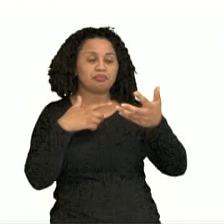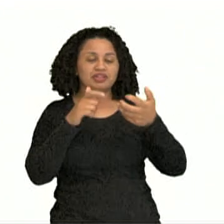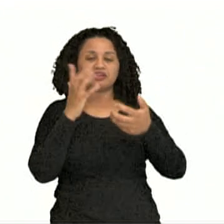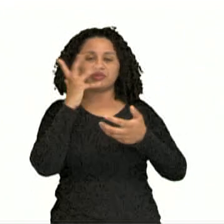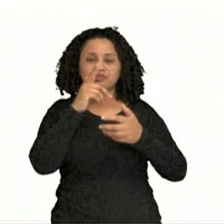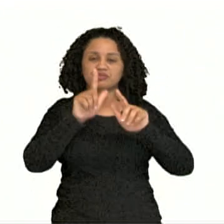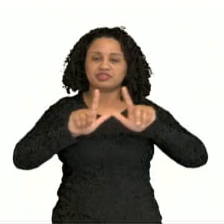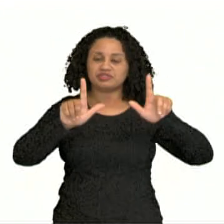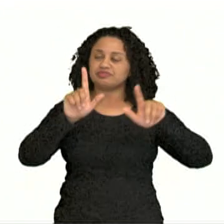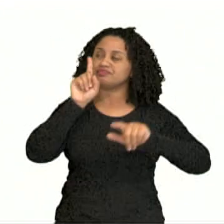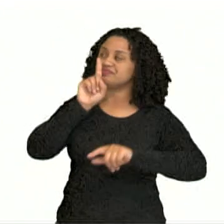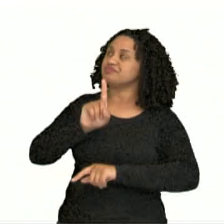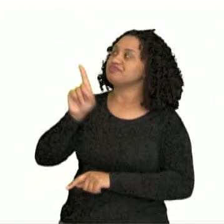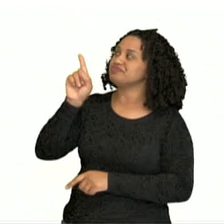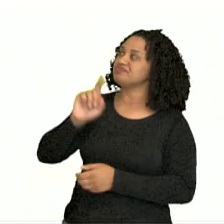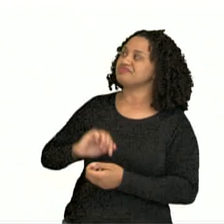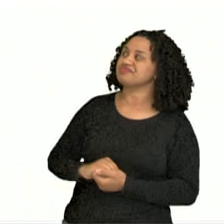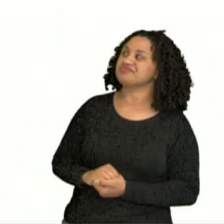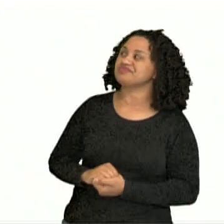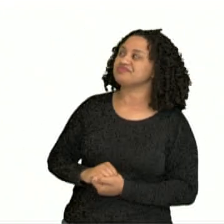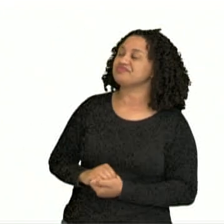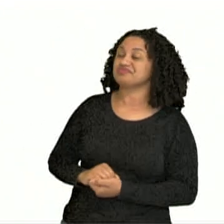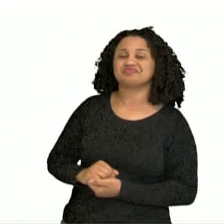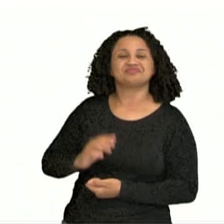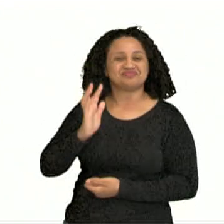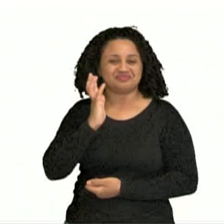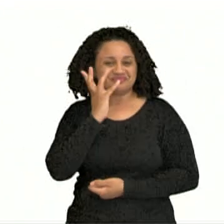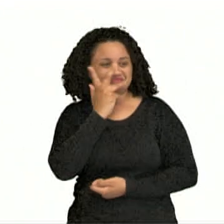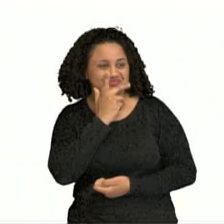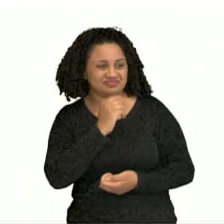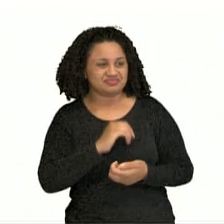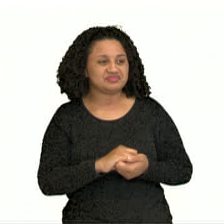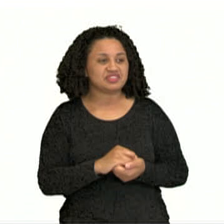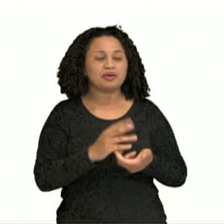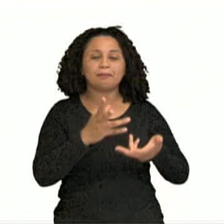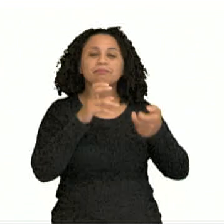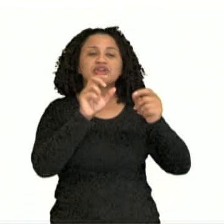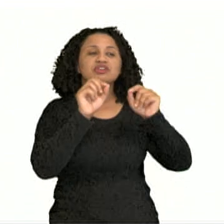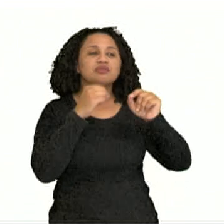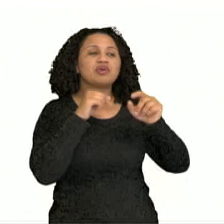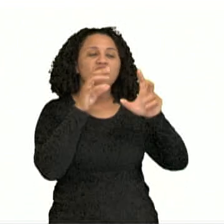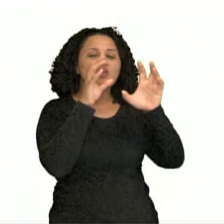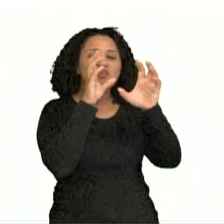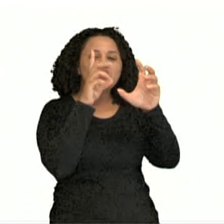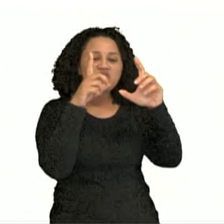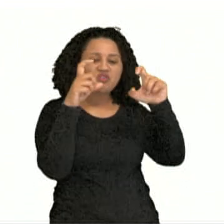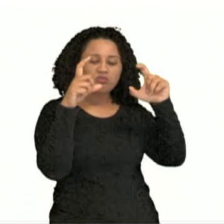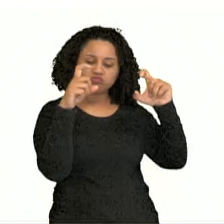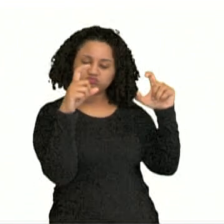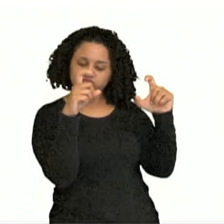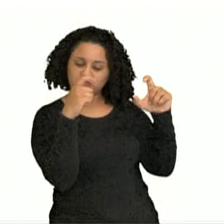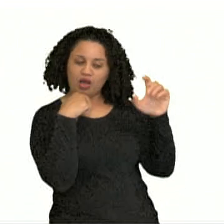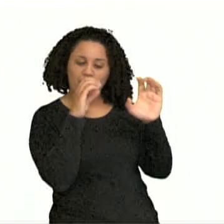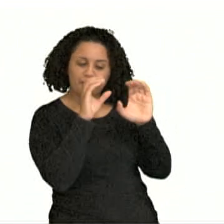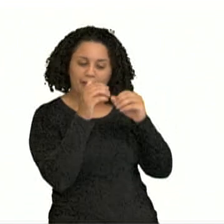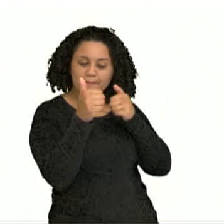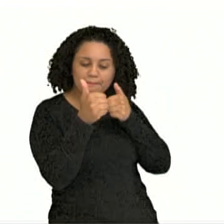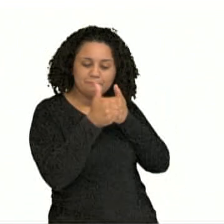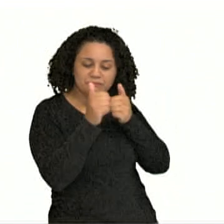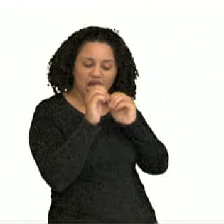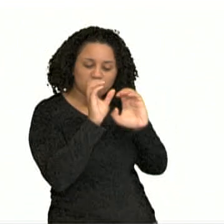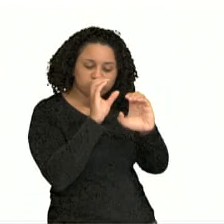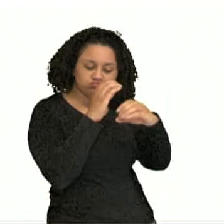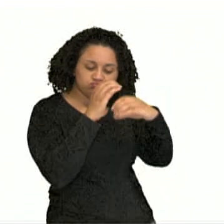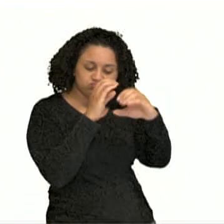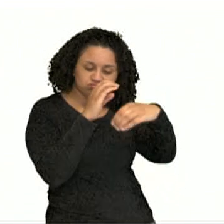imagem. Bonita, né? E veja que a máquina, né, a câmera fotográfica, fez um registro bem de perto,